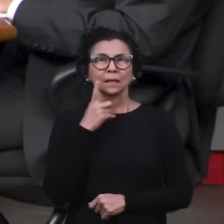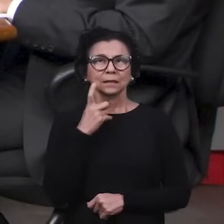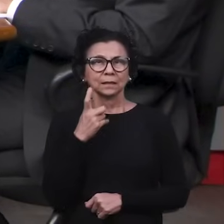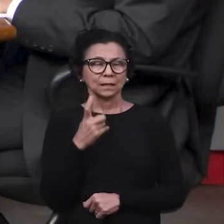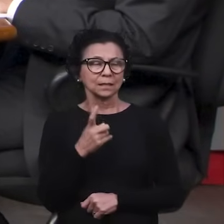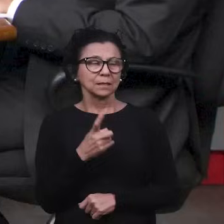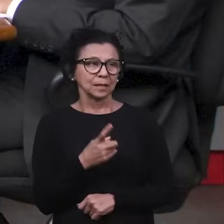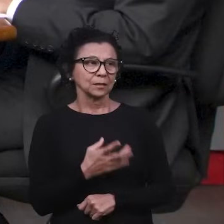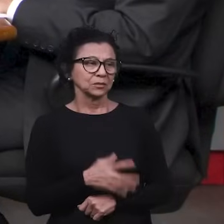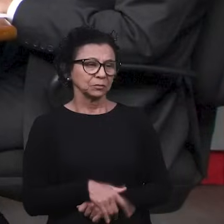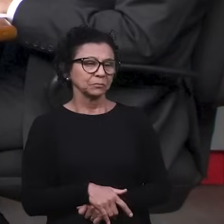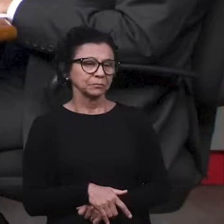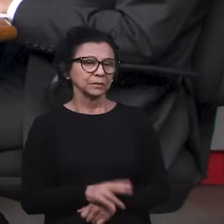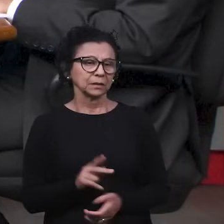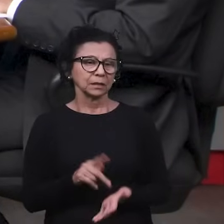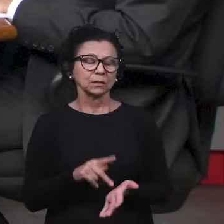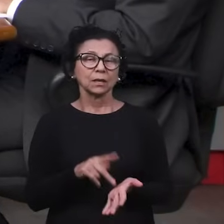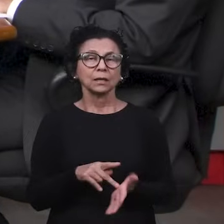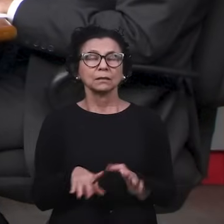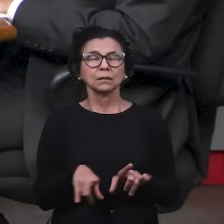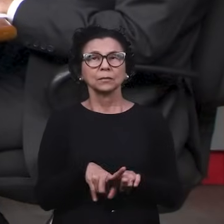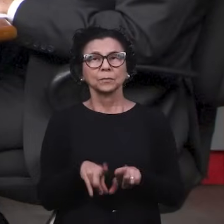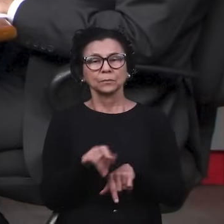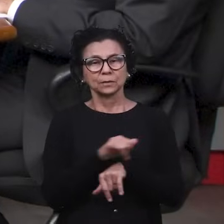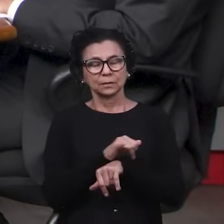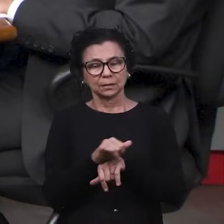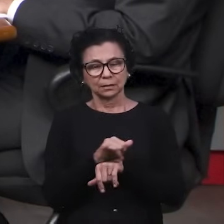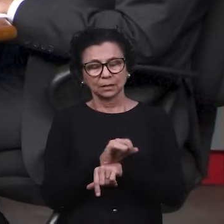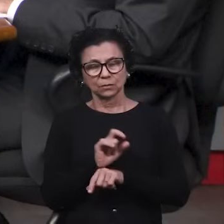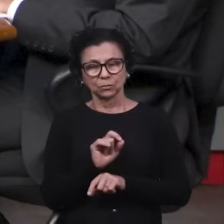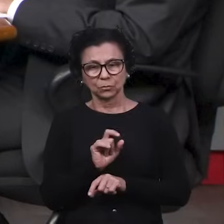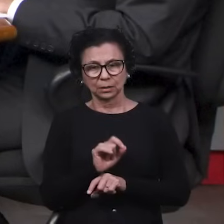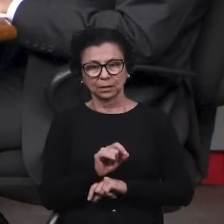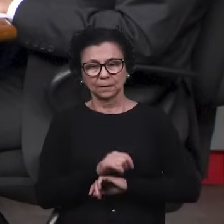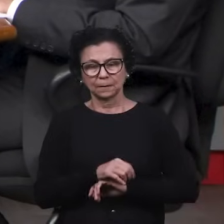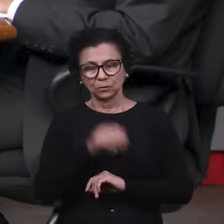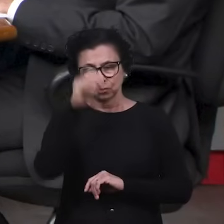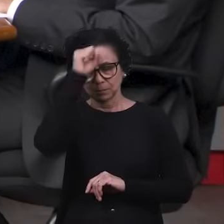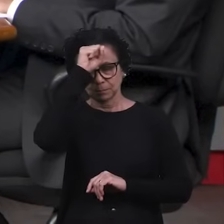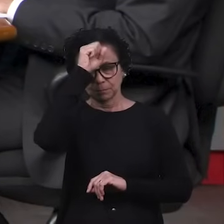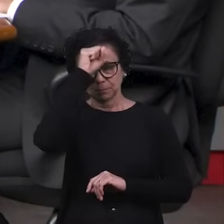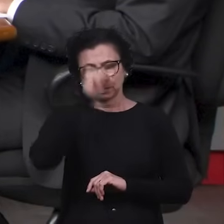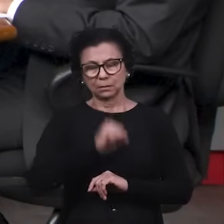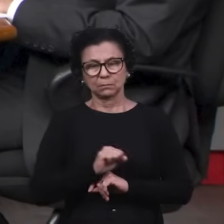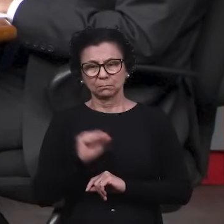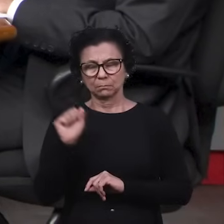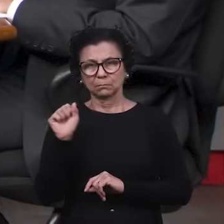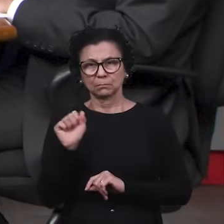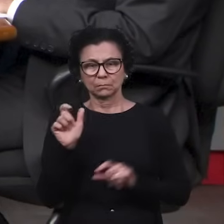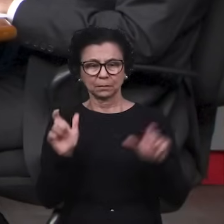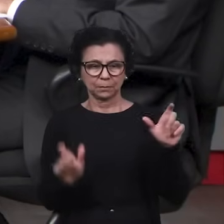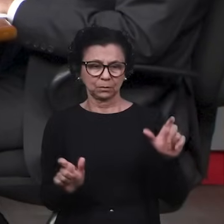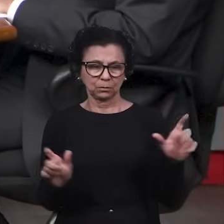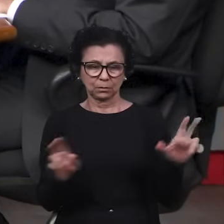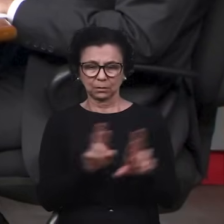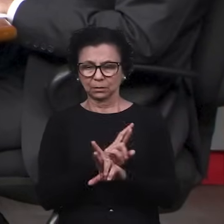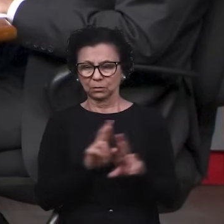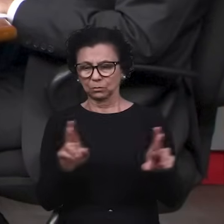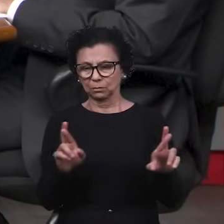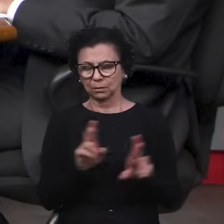gente aprende quando você vai se relacionar com uma pessoa e você quer realmente buscar algumas